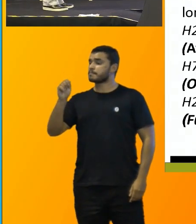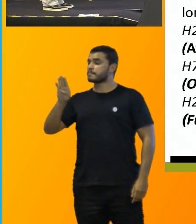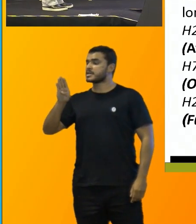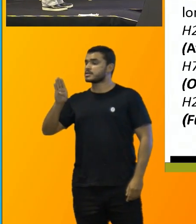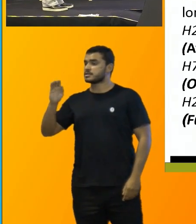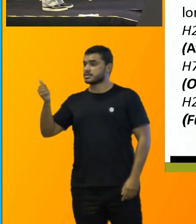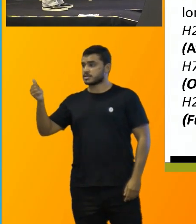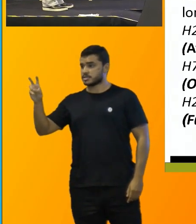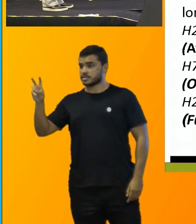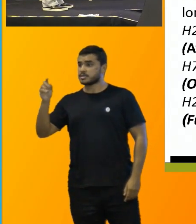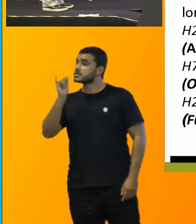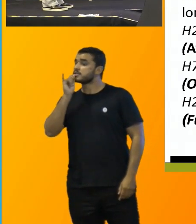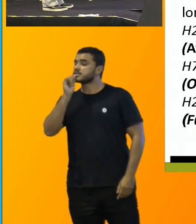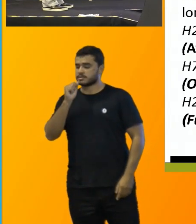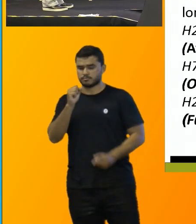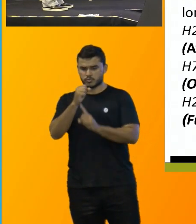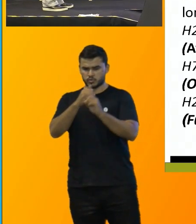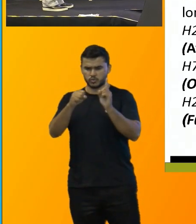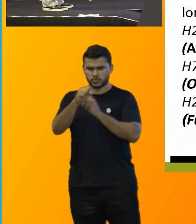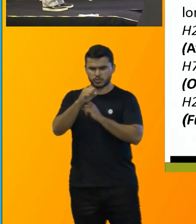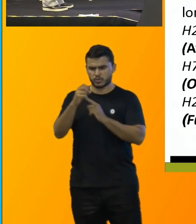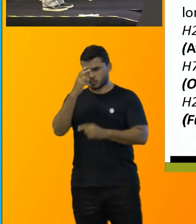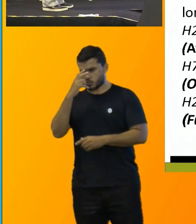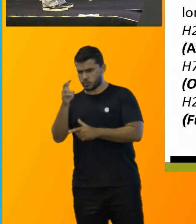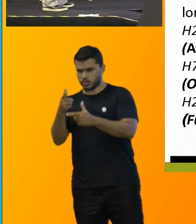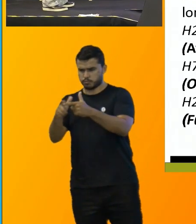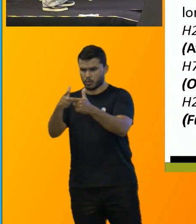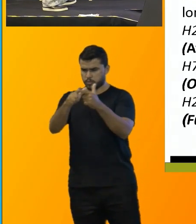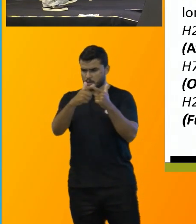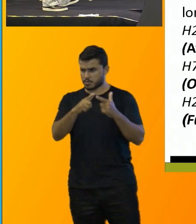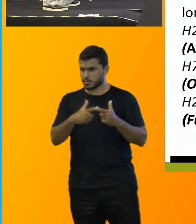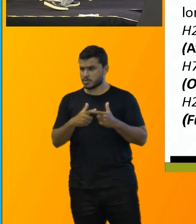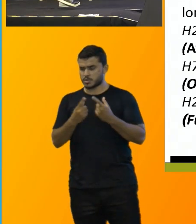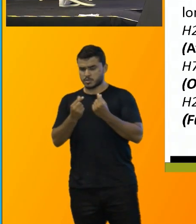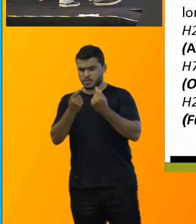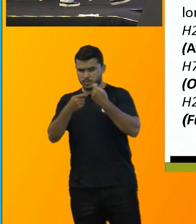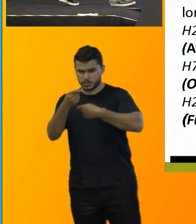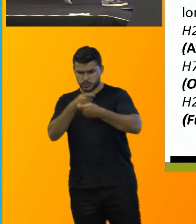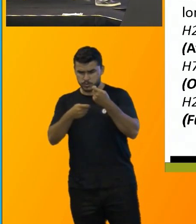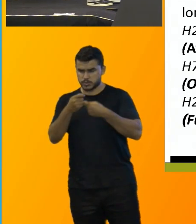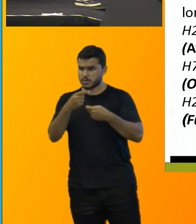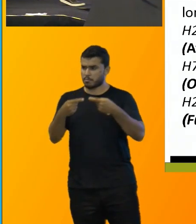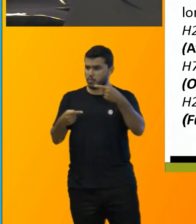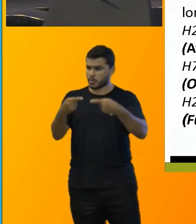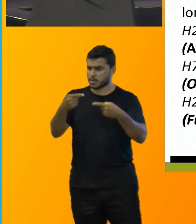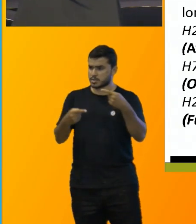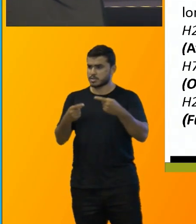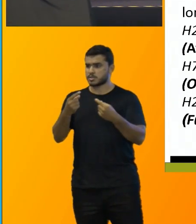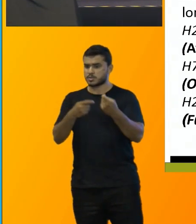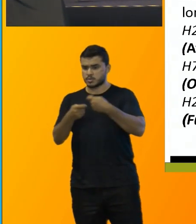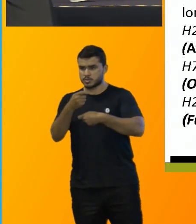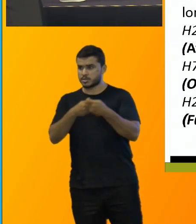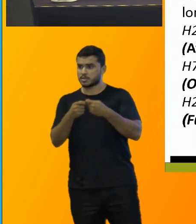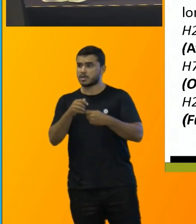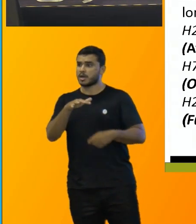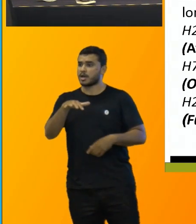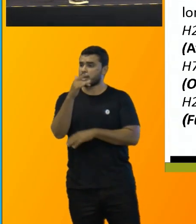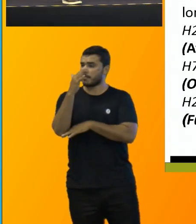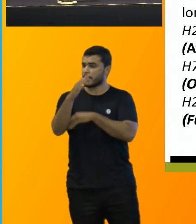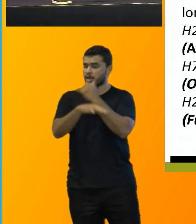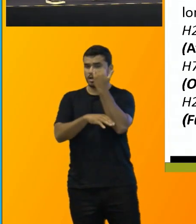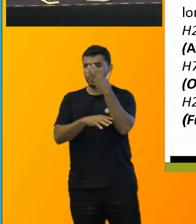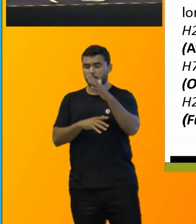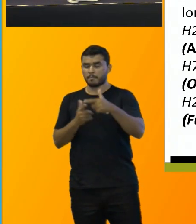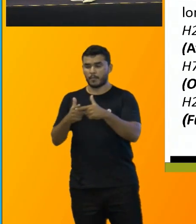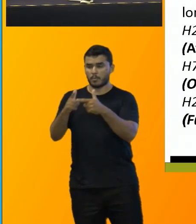criticamente conflitos culturais, sociais, políticos, econômicos ou ambientais ao longo da história. Você sabia que o